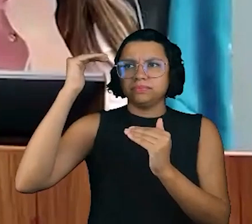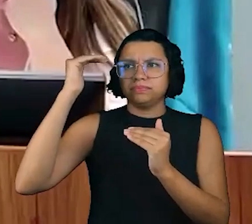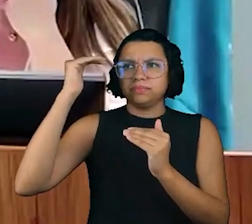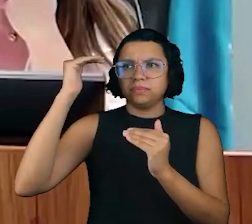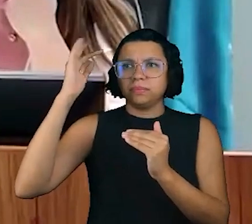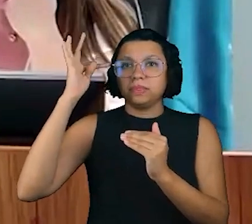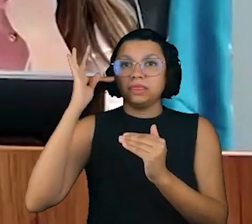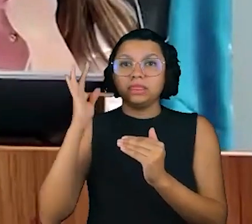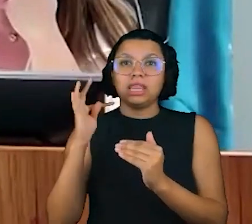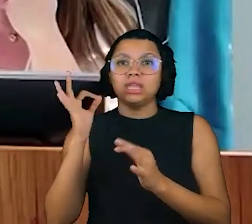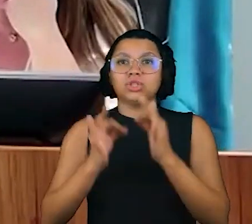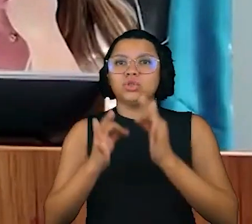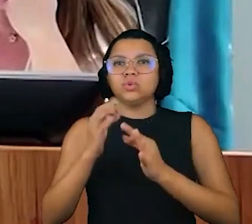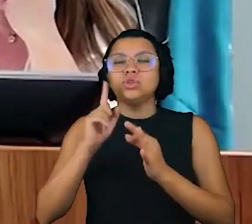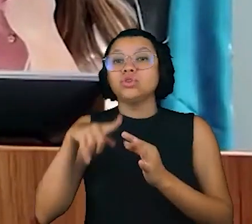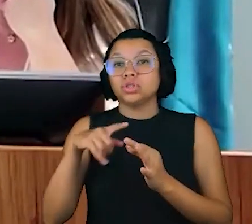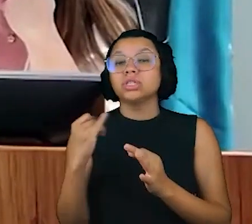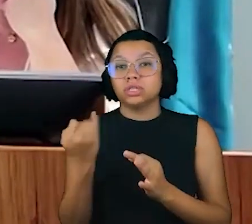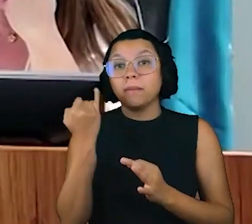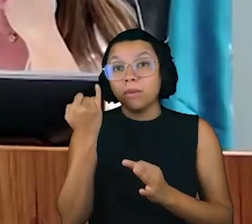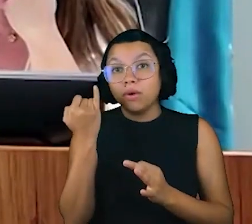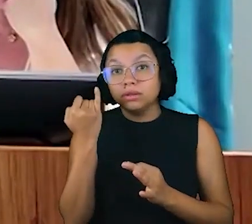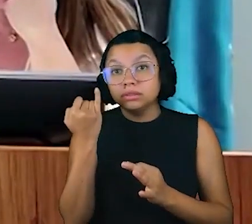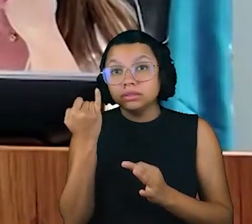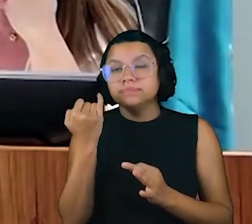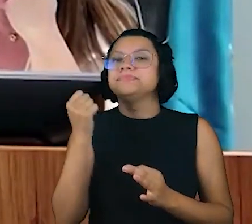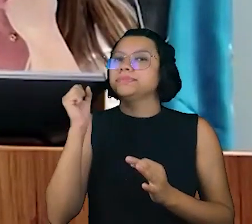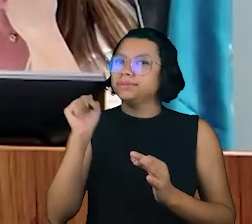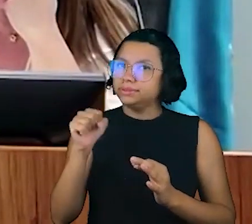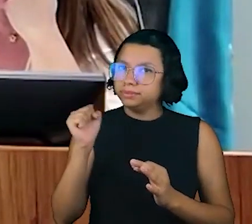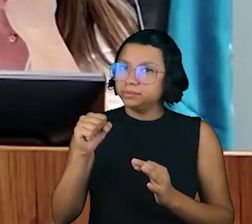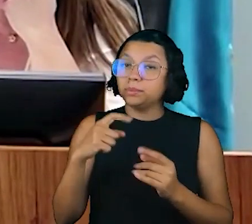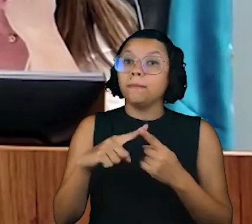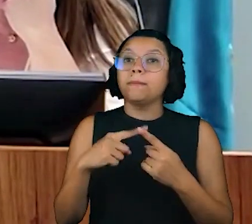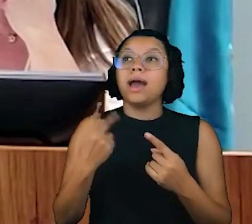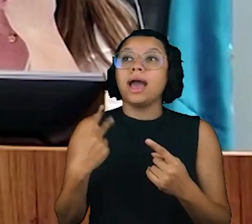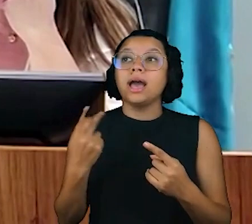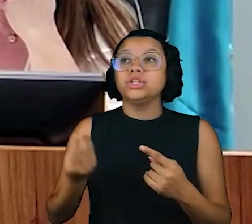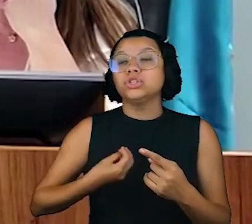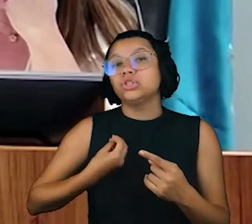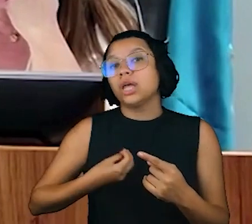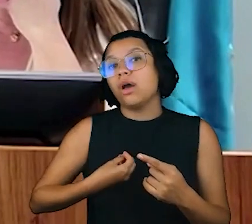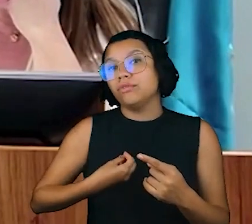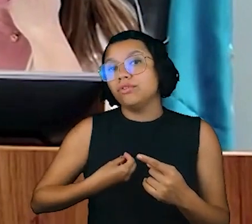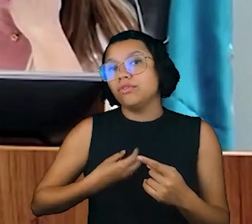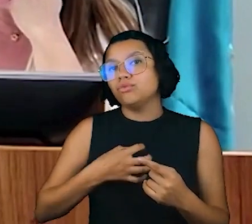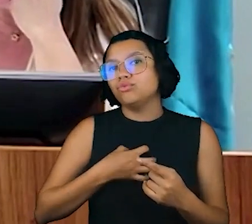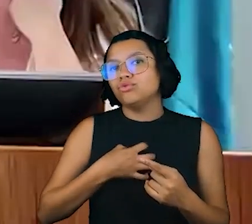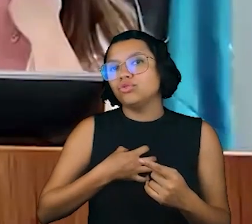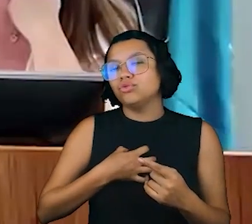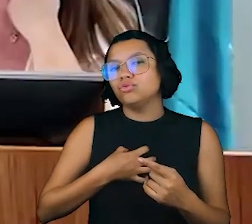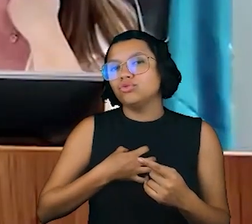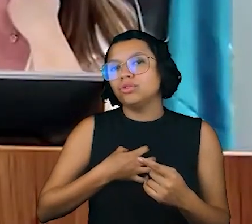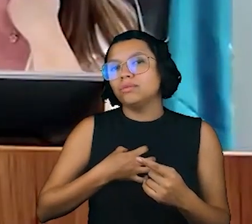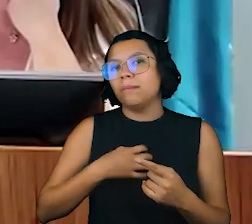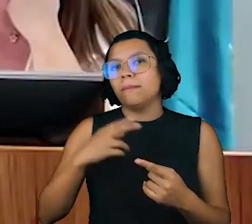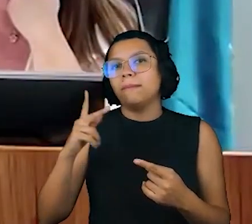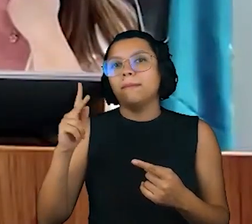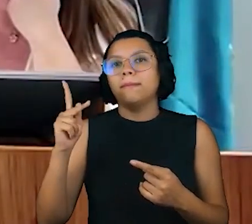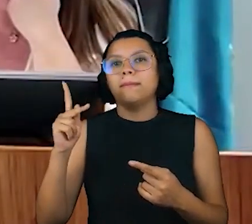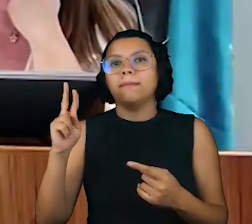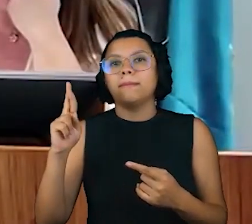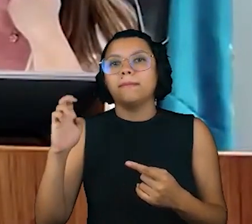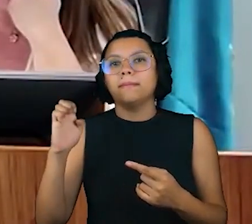Teses jurídicas são importantes? Sim, mas nós estamos vivendo um modelo de precedentes, em que